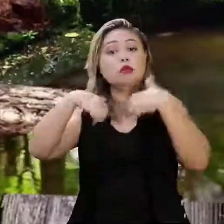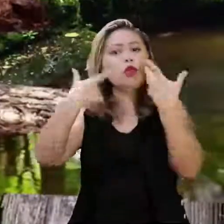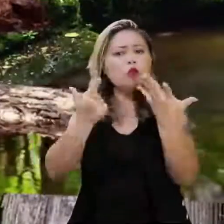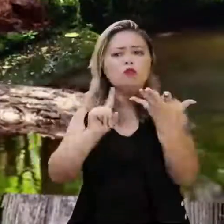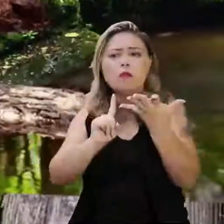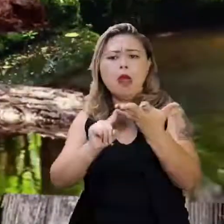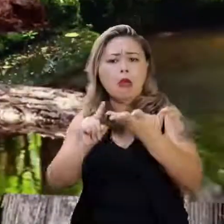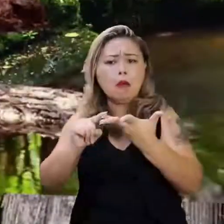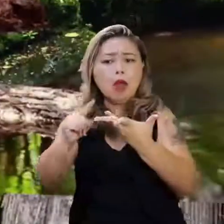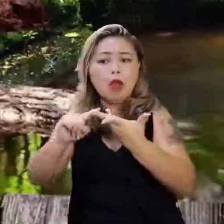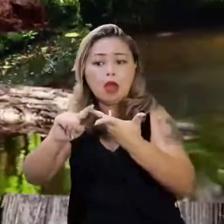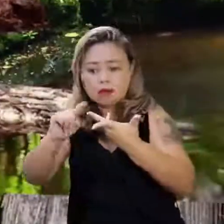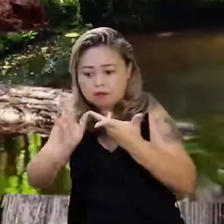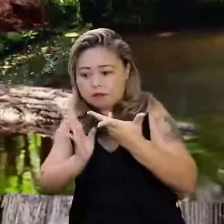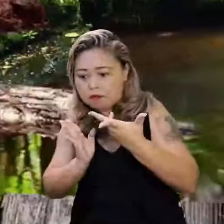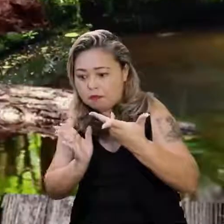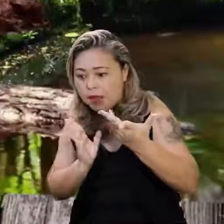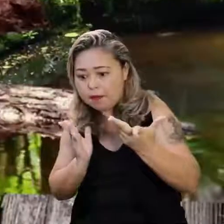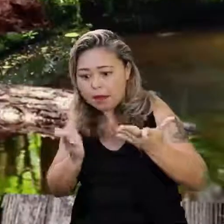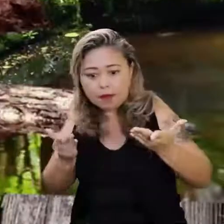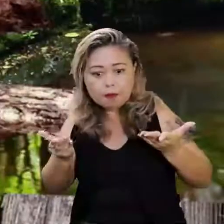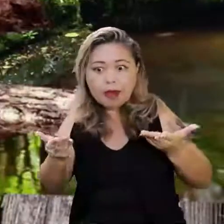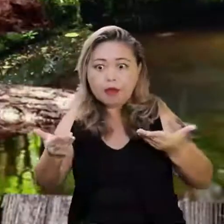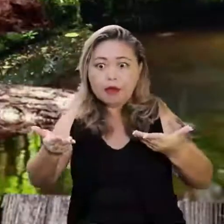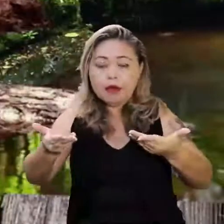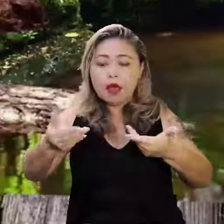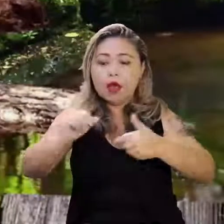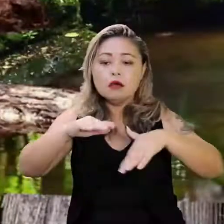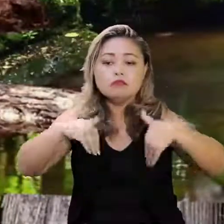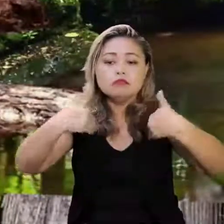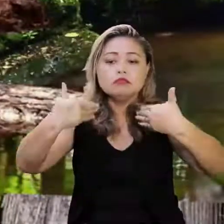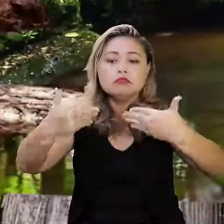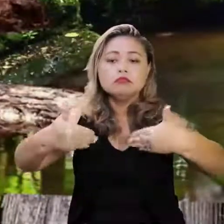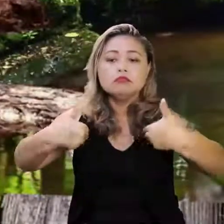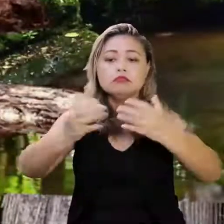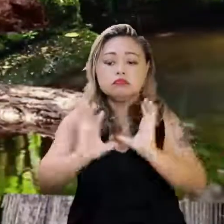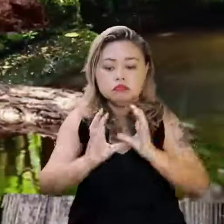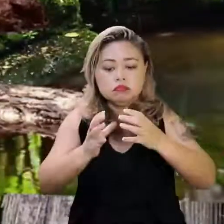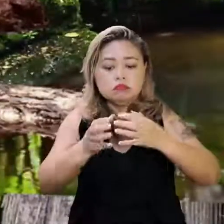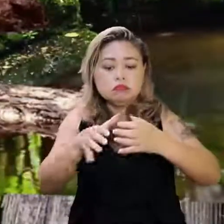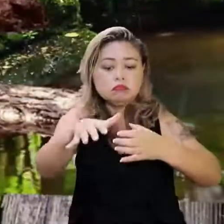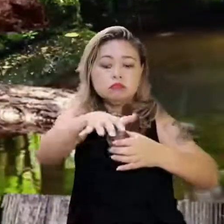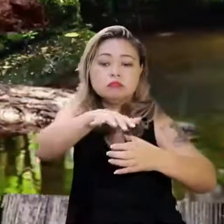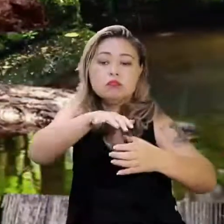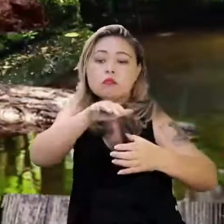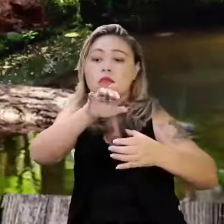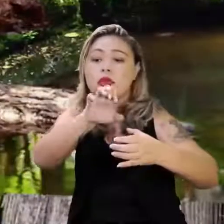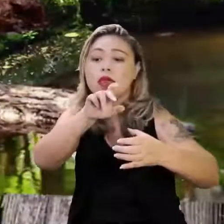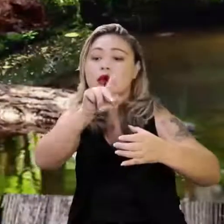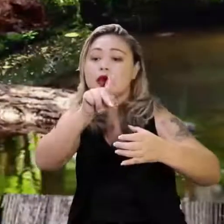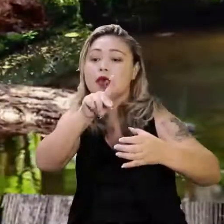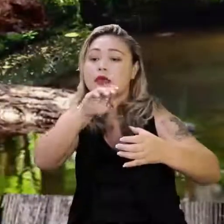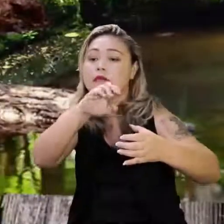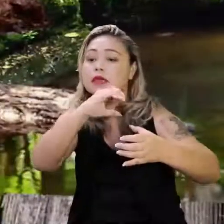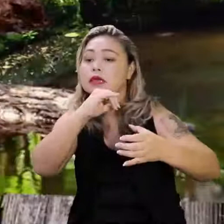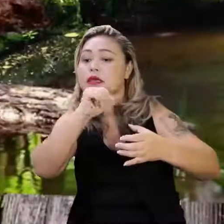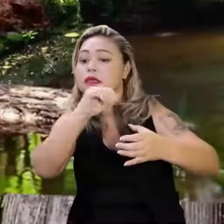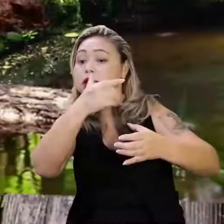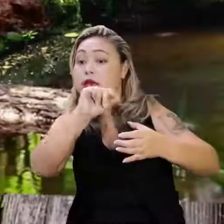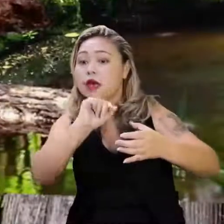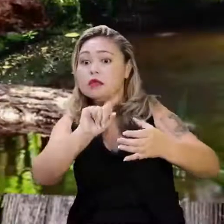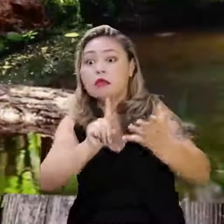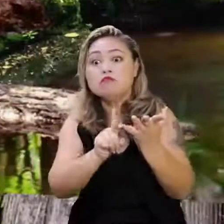Vamos construindo agora, porque a gente vai falar sobre processo de especiação. Aí você vai ver que tem